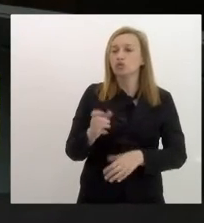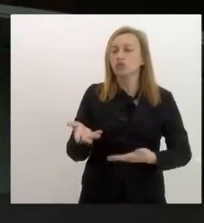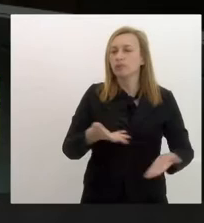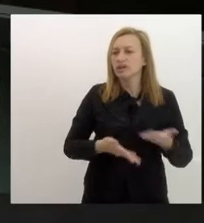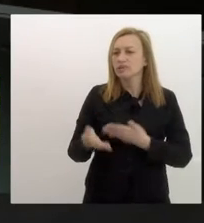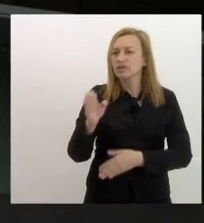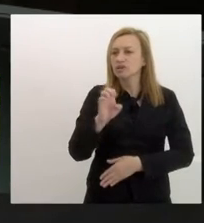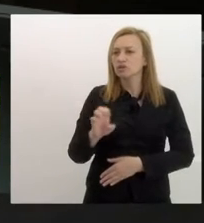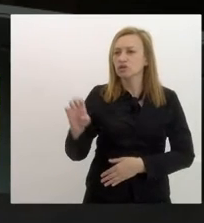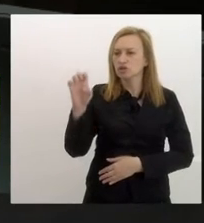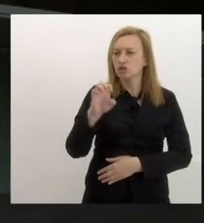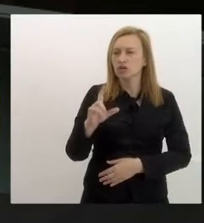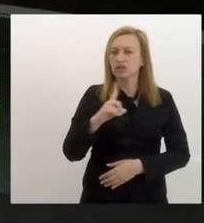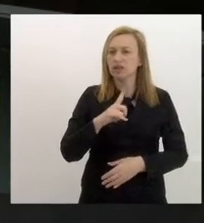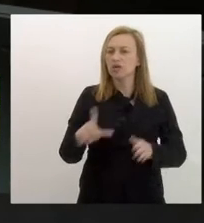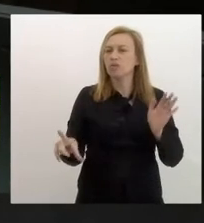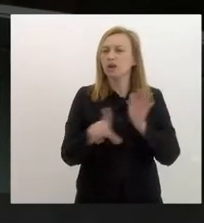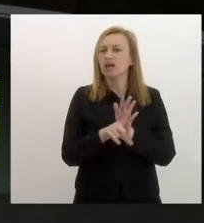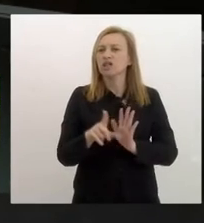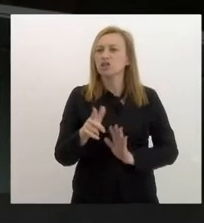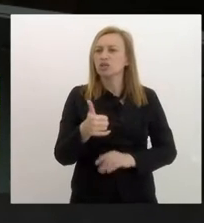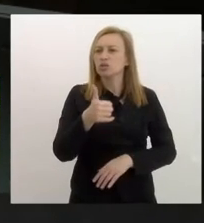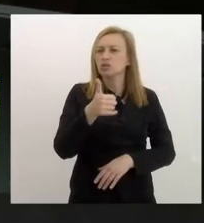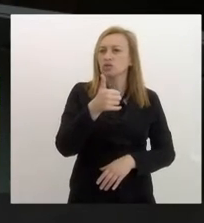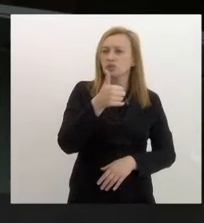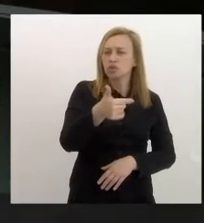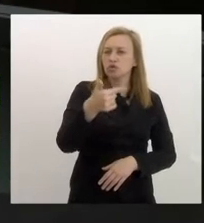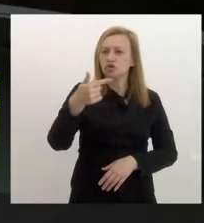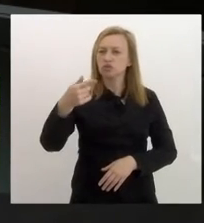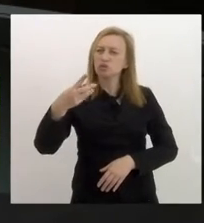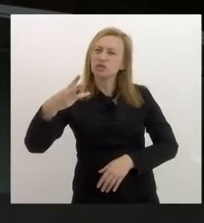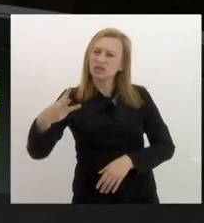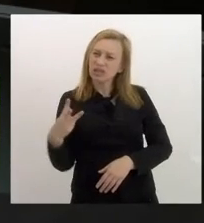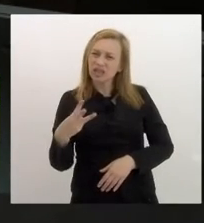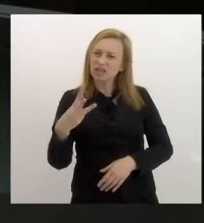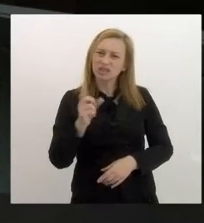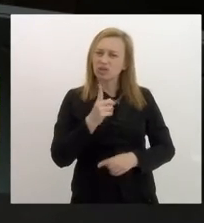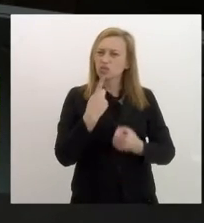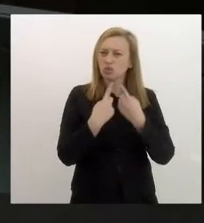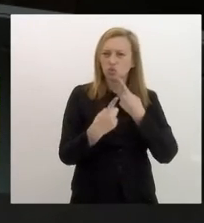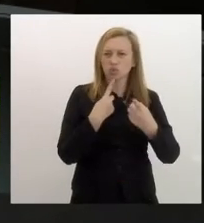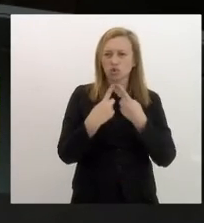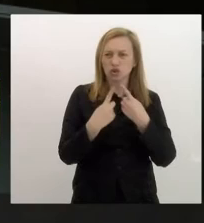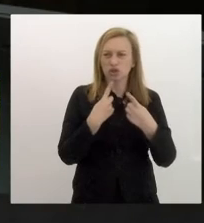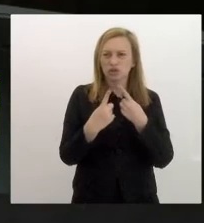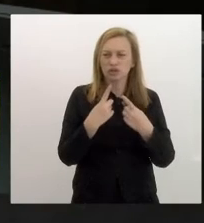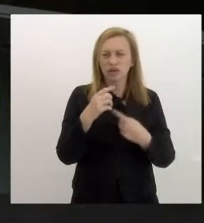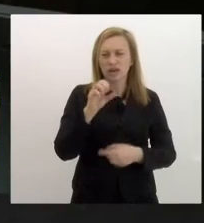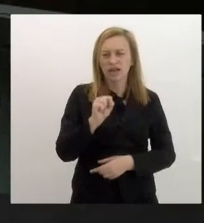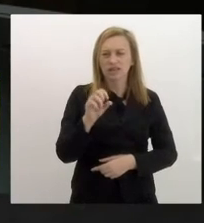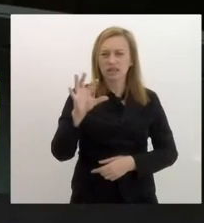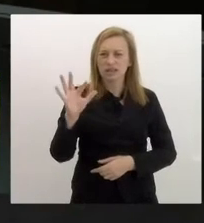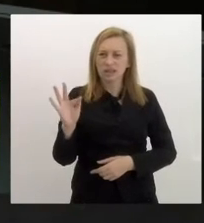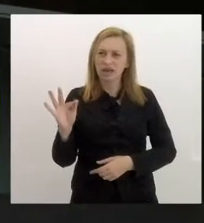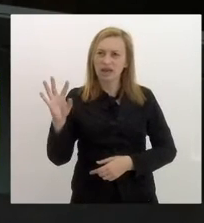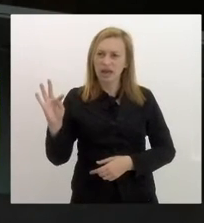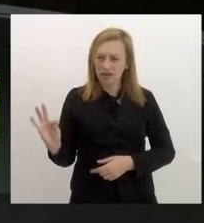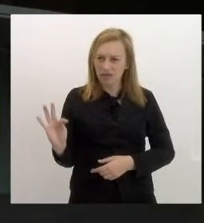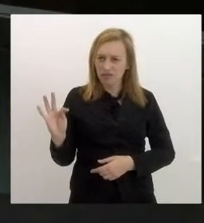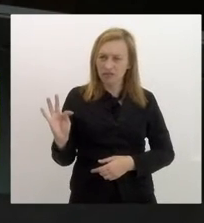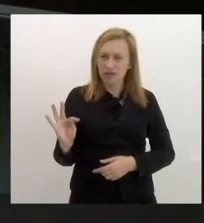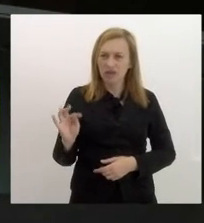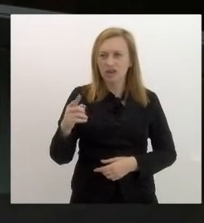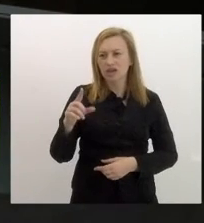Estados tem uma lei de 2013 que ela não acabou sendo discutido e debatido no STF é o STF